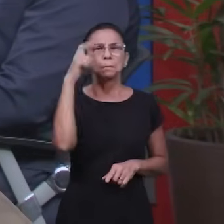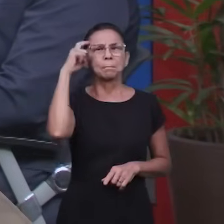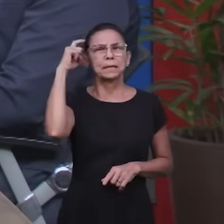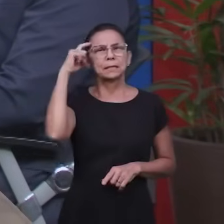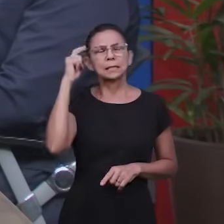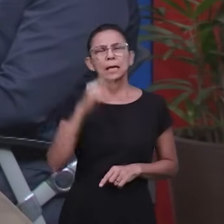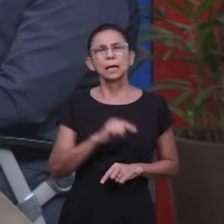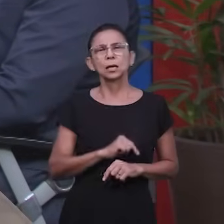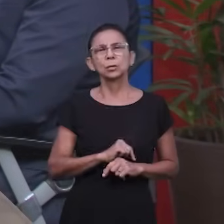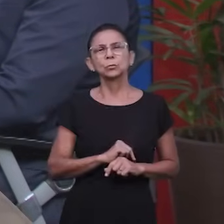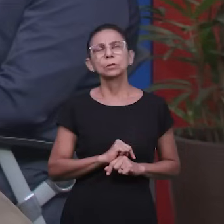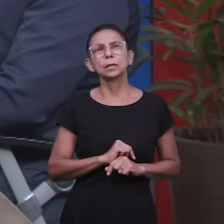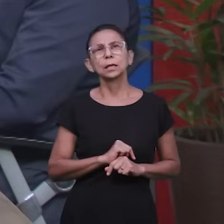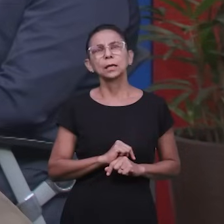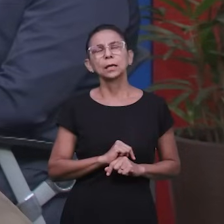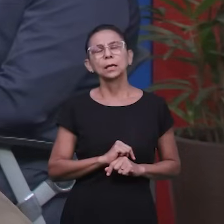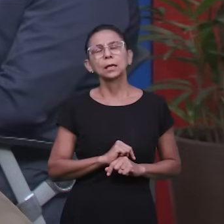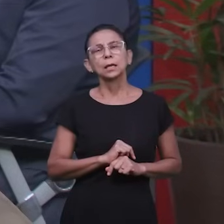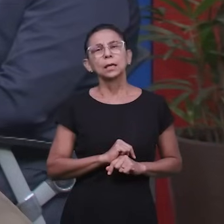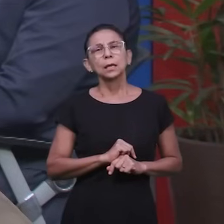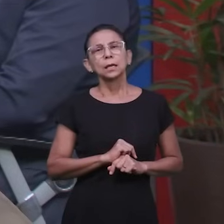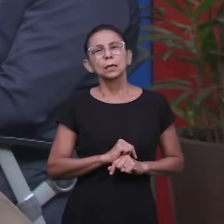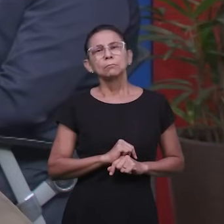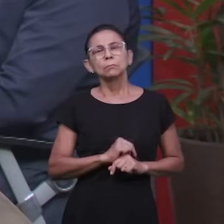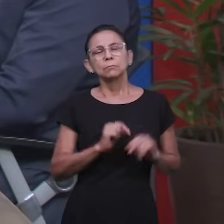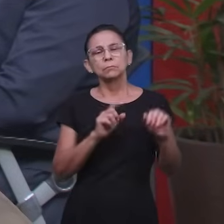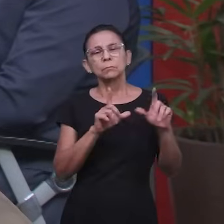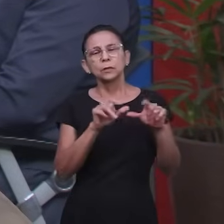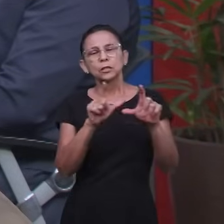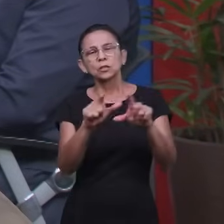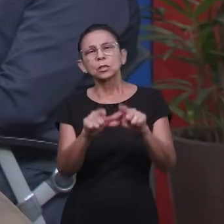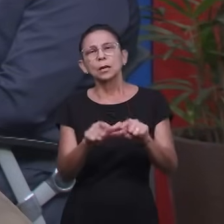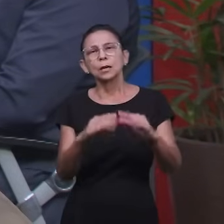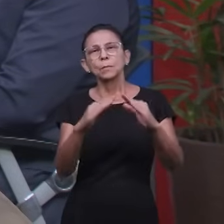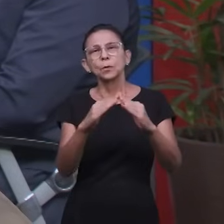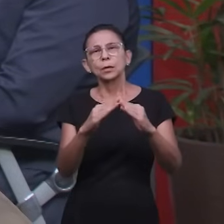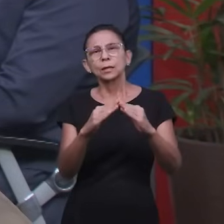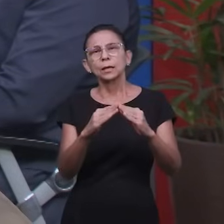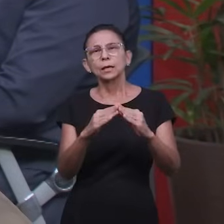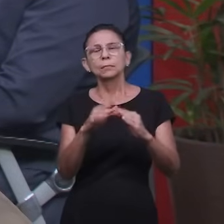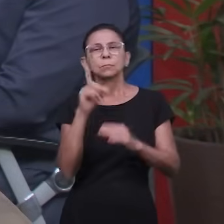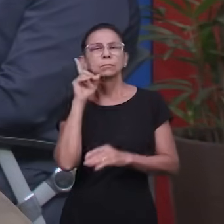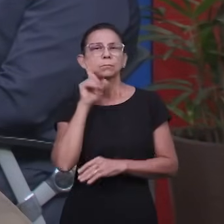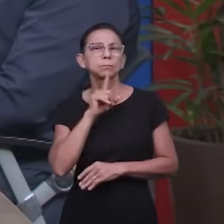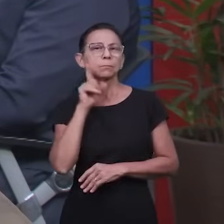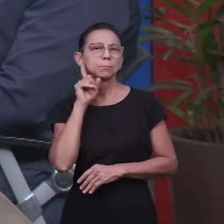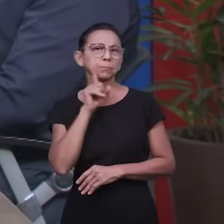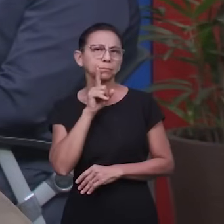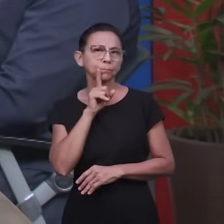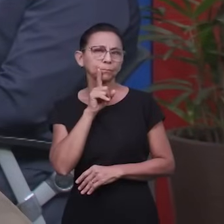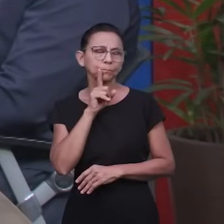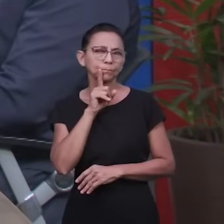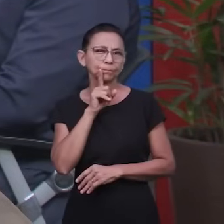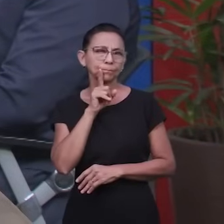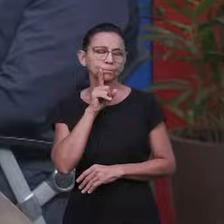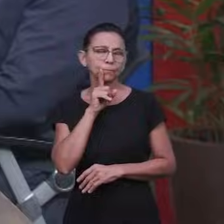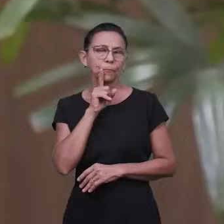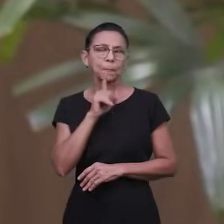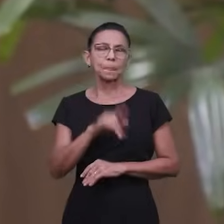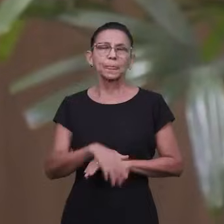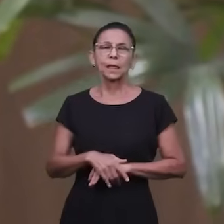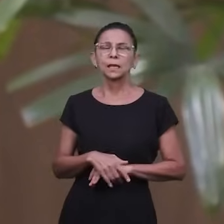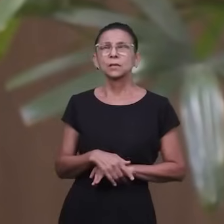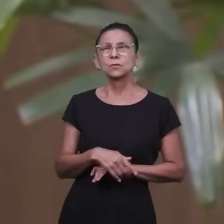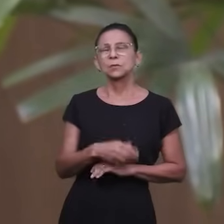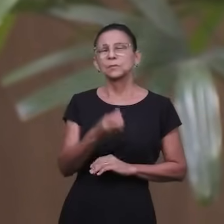meses. Oração todos os dias, né? Ela mandava mensagem pelo telefone do exterior, a gente